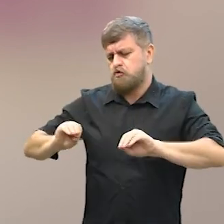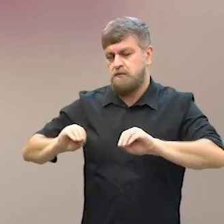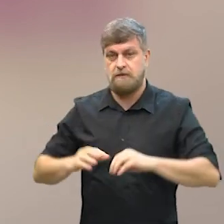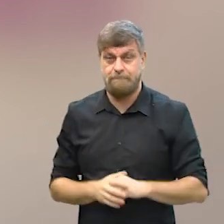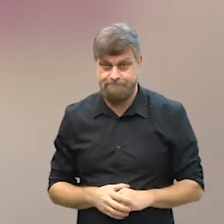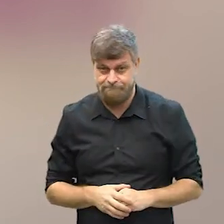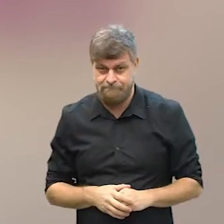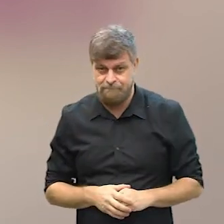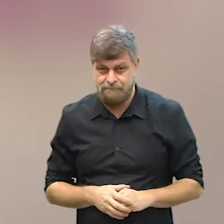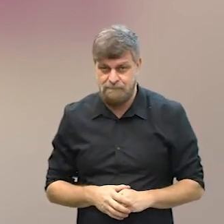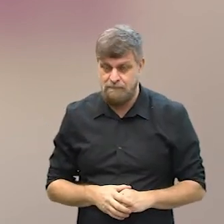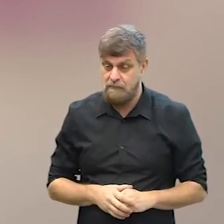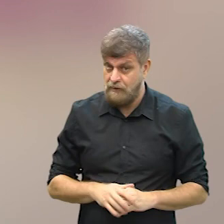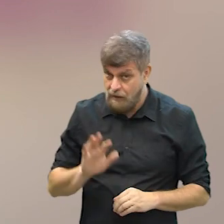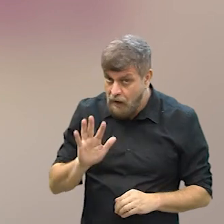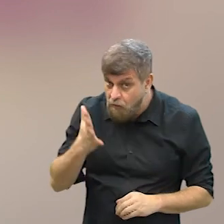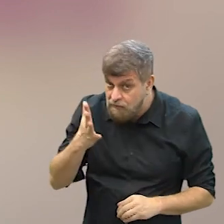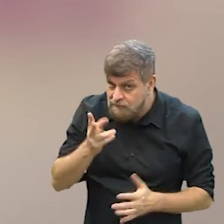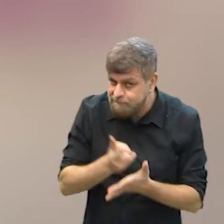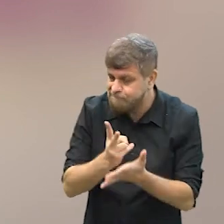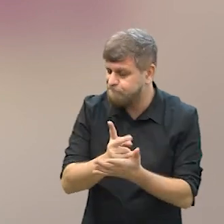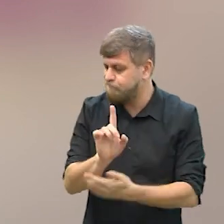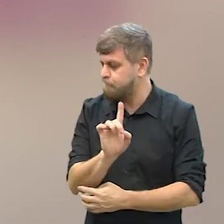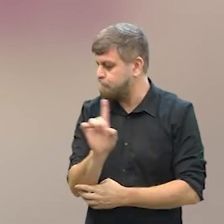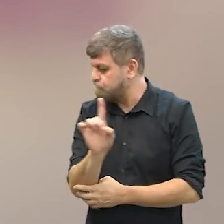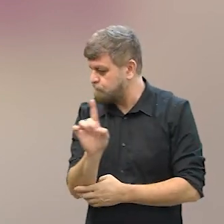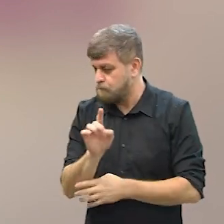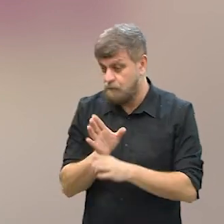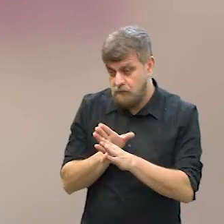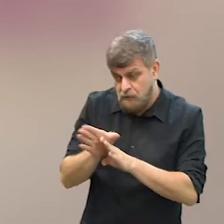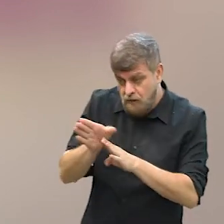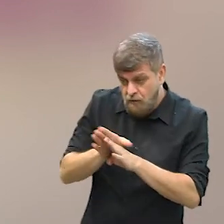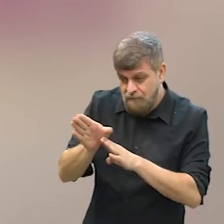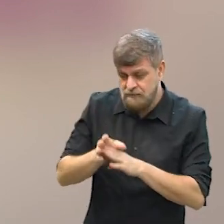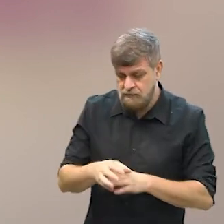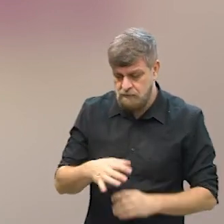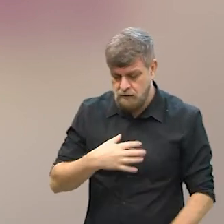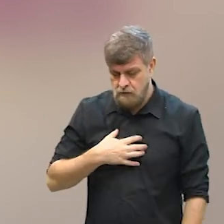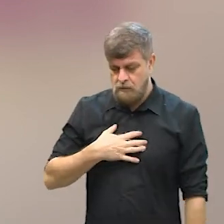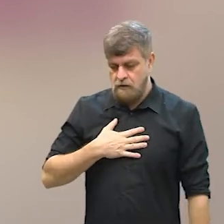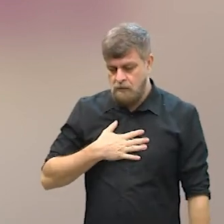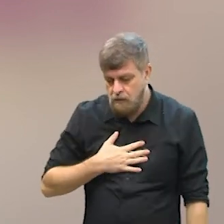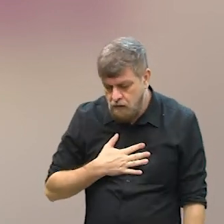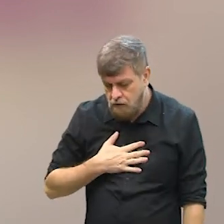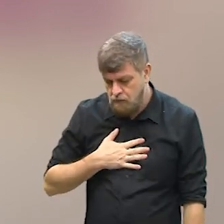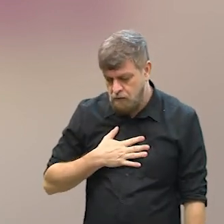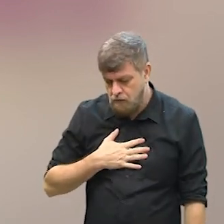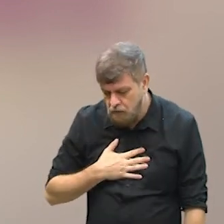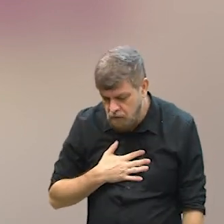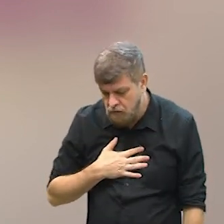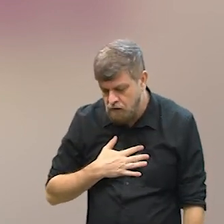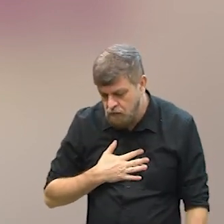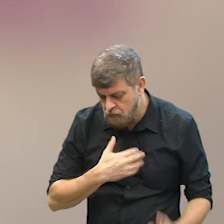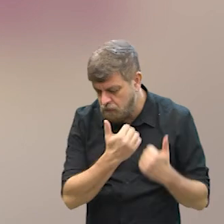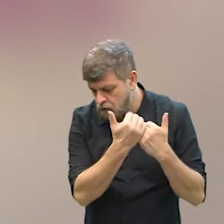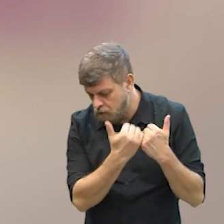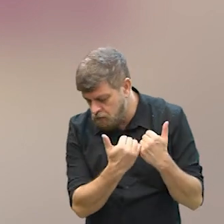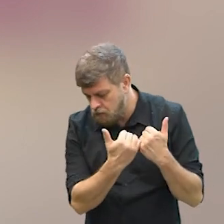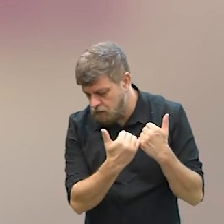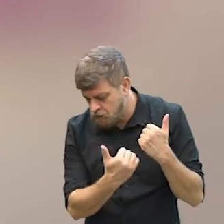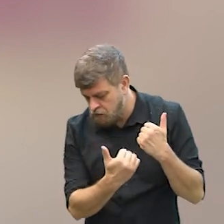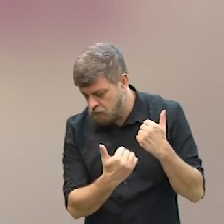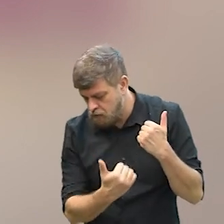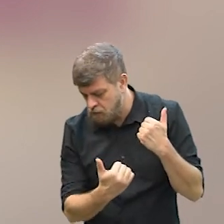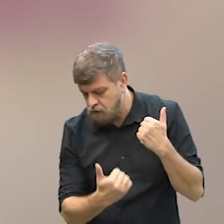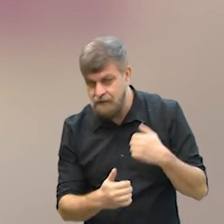desapareça totalmente. Nem sempre isso acontece, né? Então, é aconselhável um sintoma de falta de ar progressivo, principalmente,